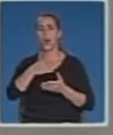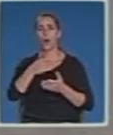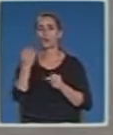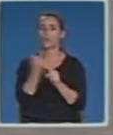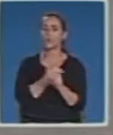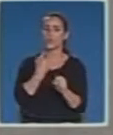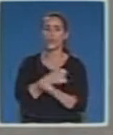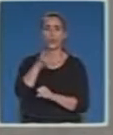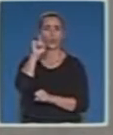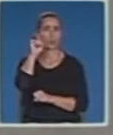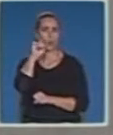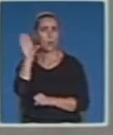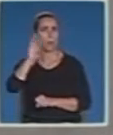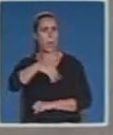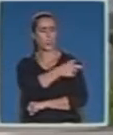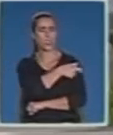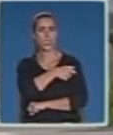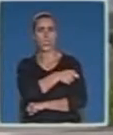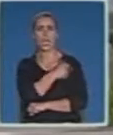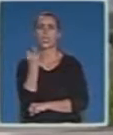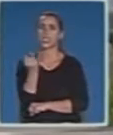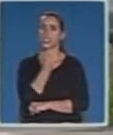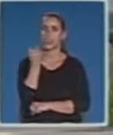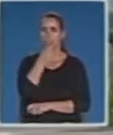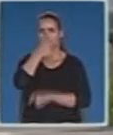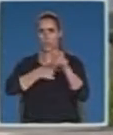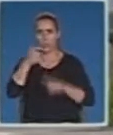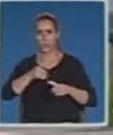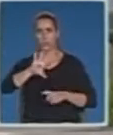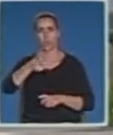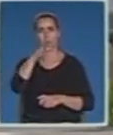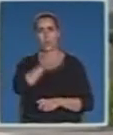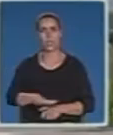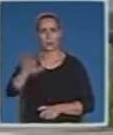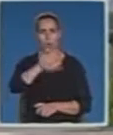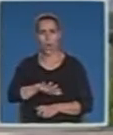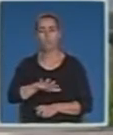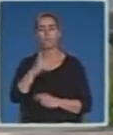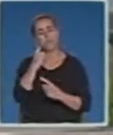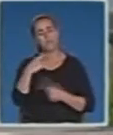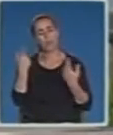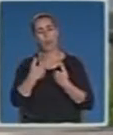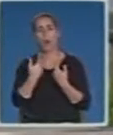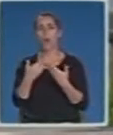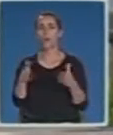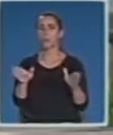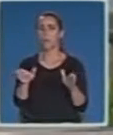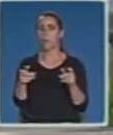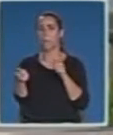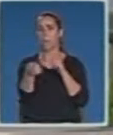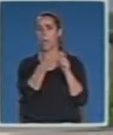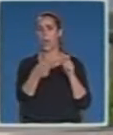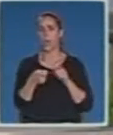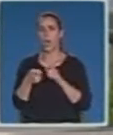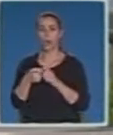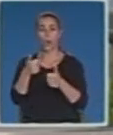serviços de segurança e demais entidades e instituições civis e locais, regionais e nacionais, manifestando a nossa abertura para aproximações em que o